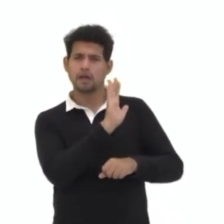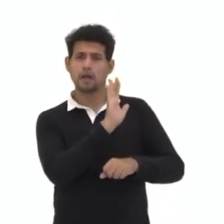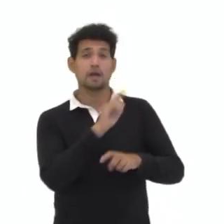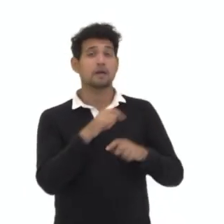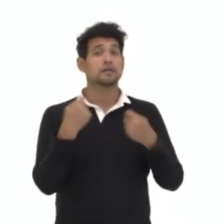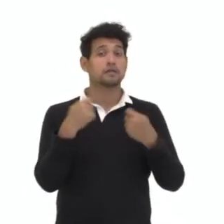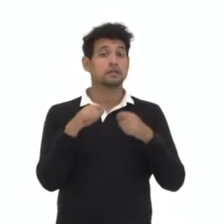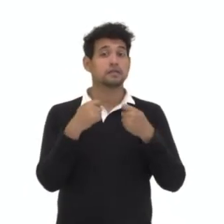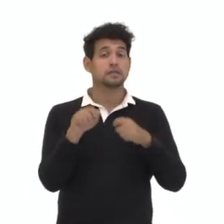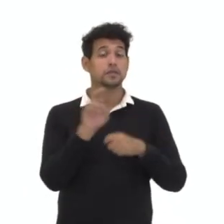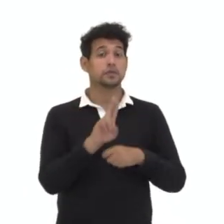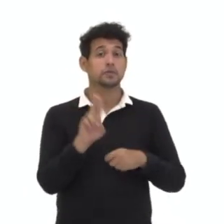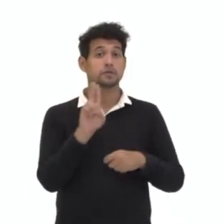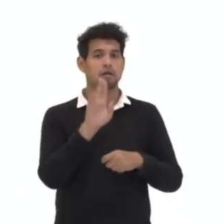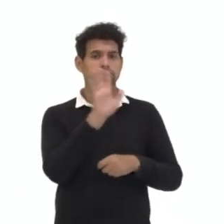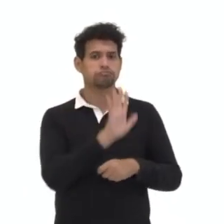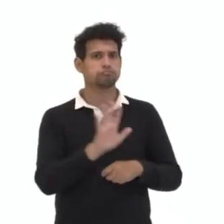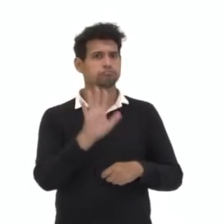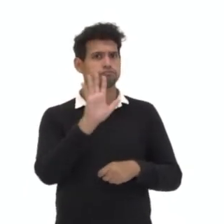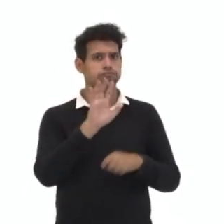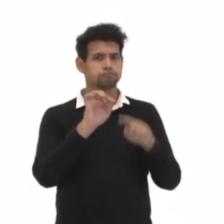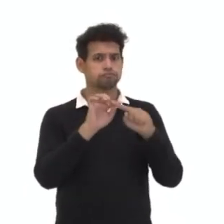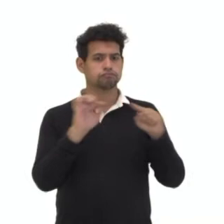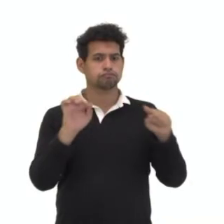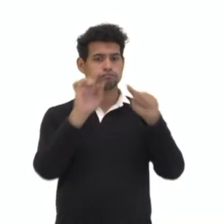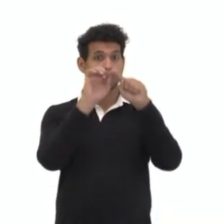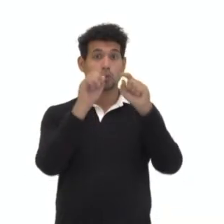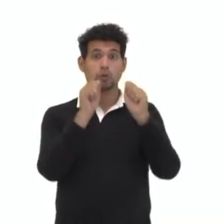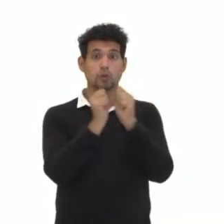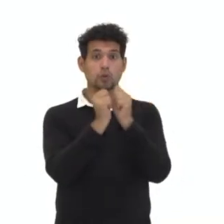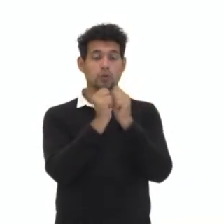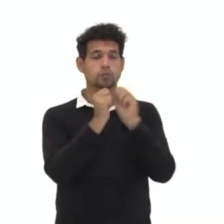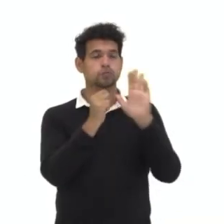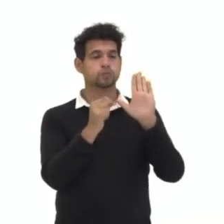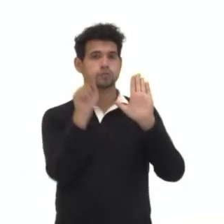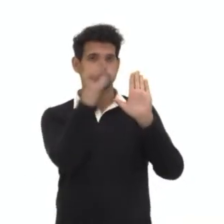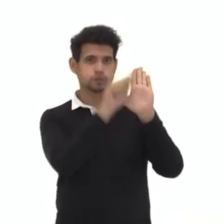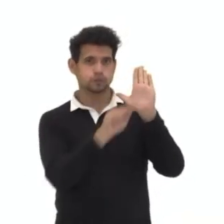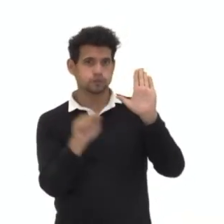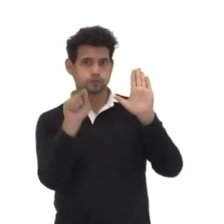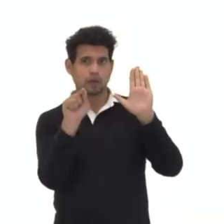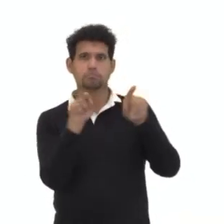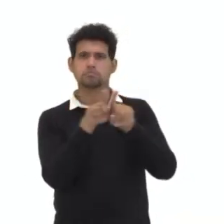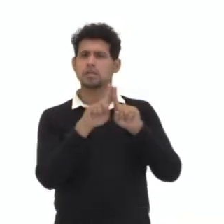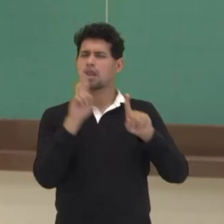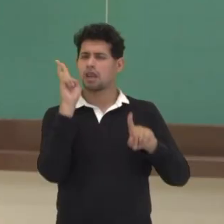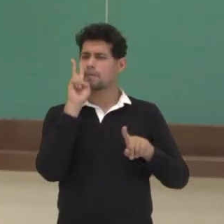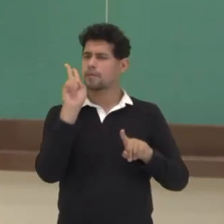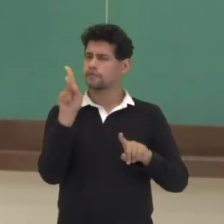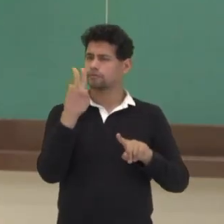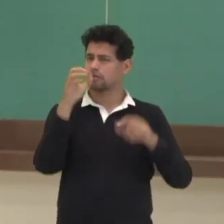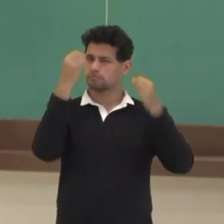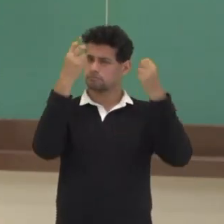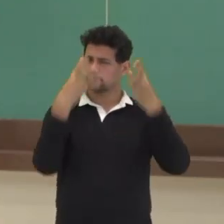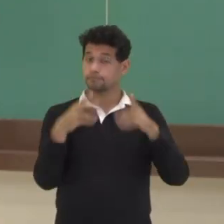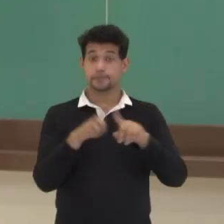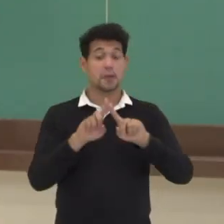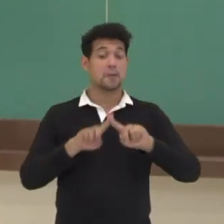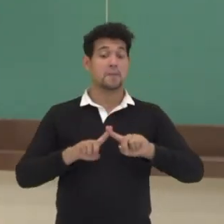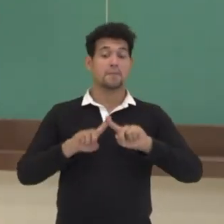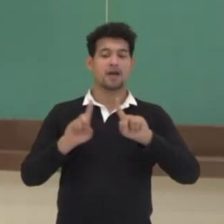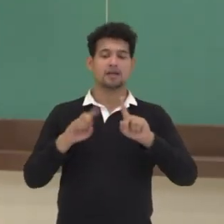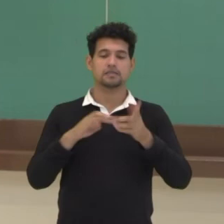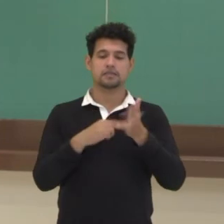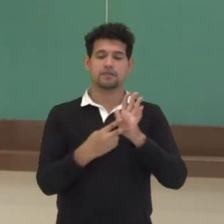basta adicionar a área do triângulo com a área do semicírculo, ok? Lembra que foi essa dica que a prof te deu? Porém, né, são